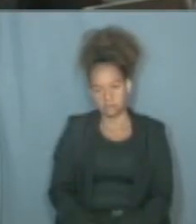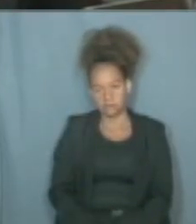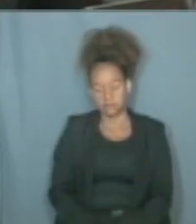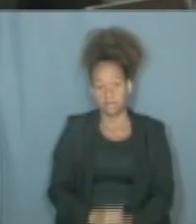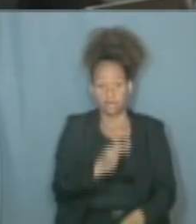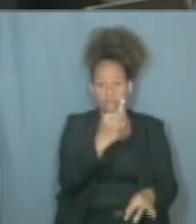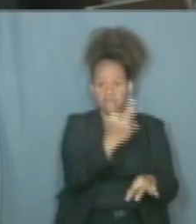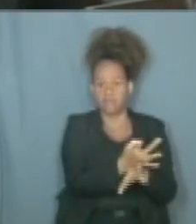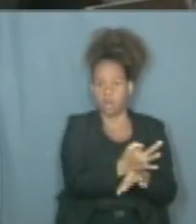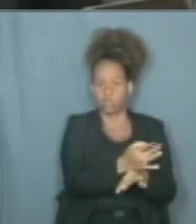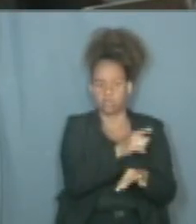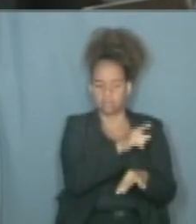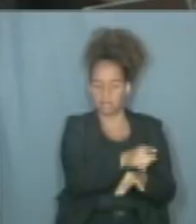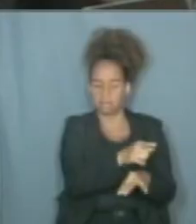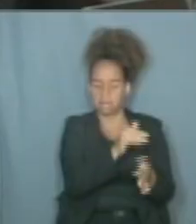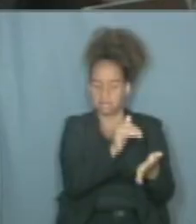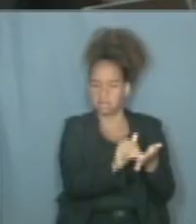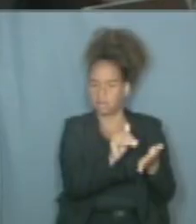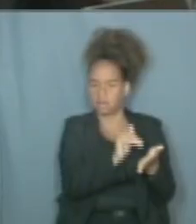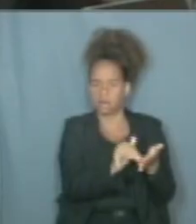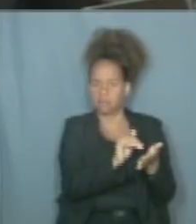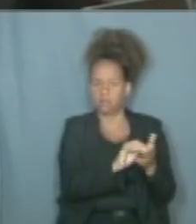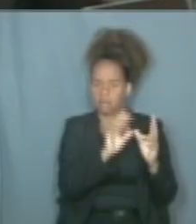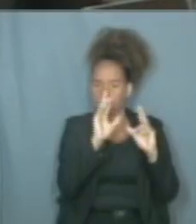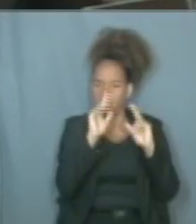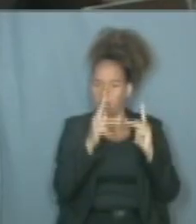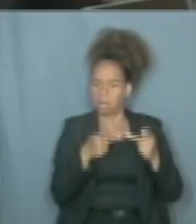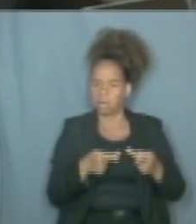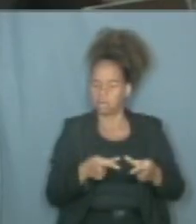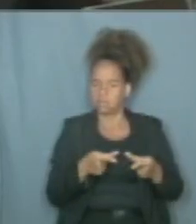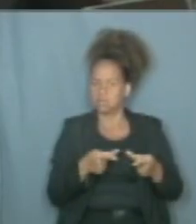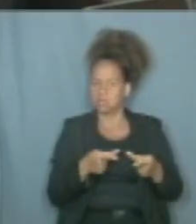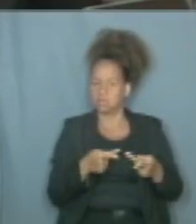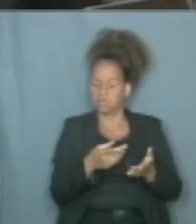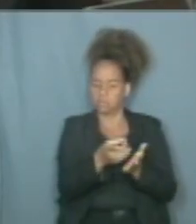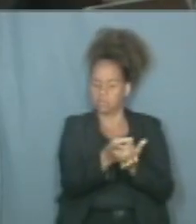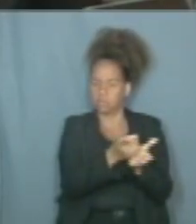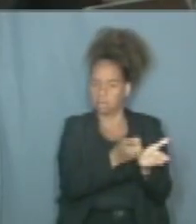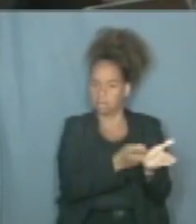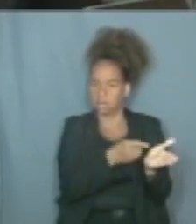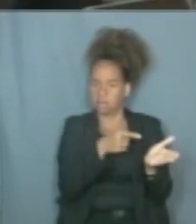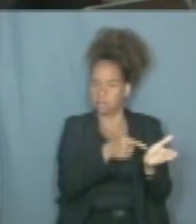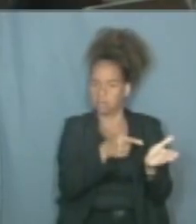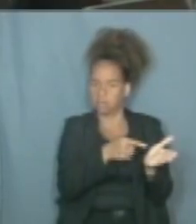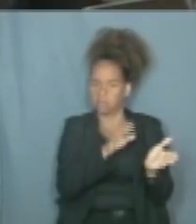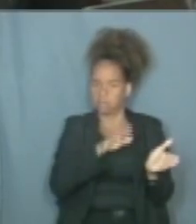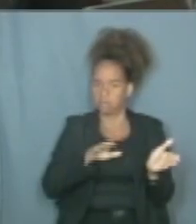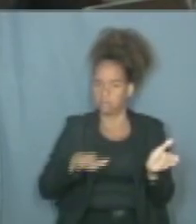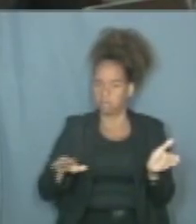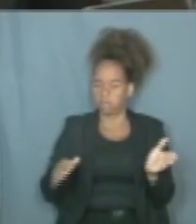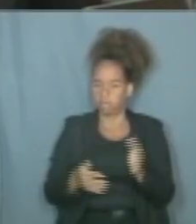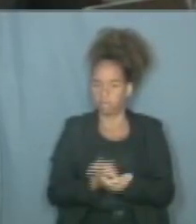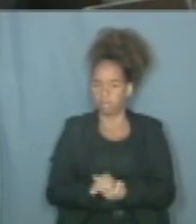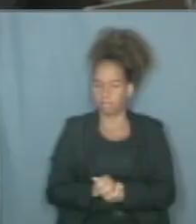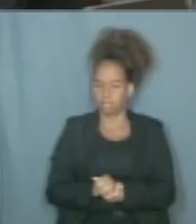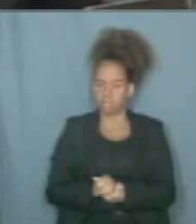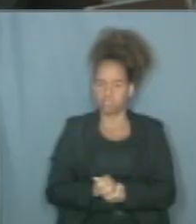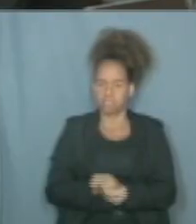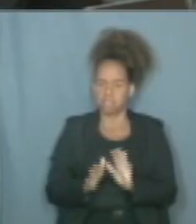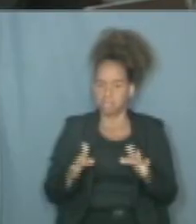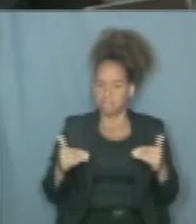leva falta, pois a Secretaria não reconhece o atestado da criança. Com